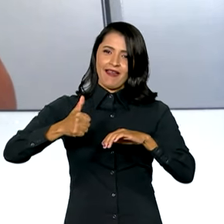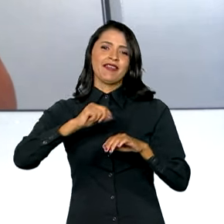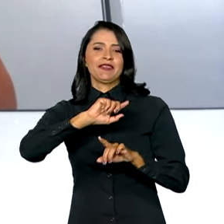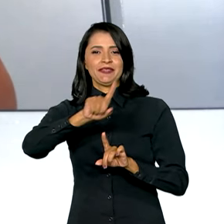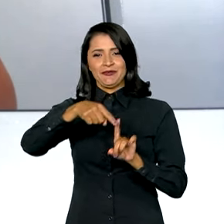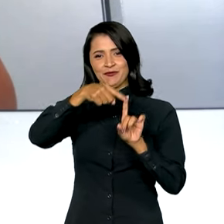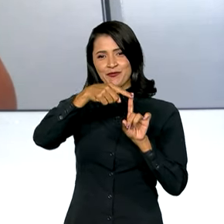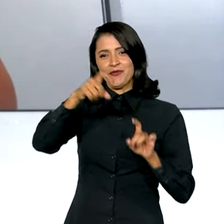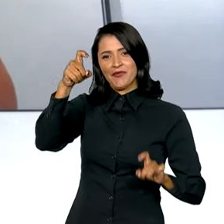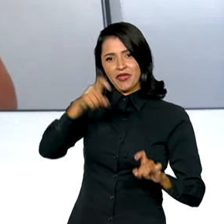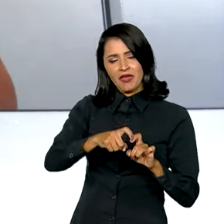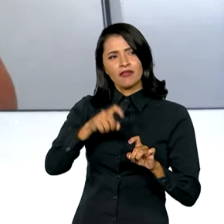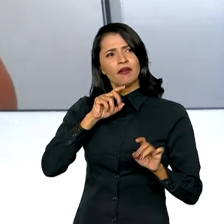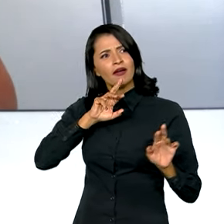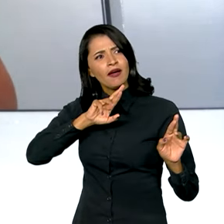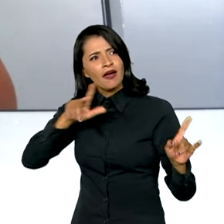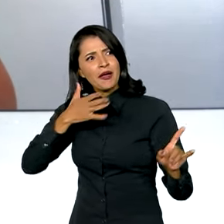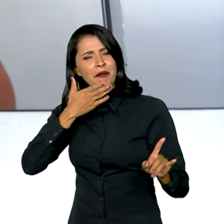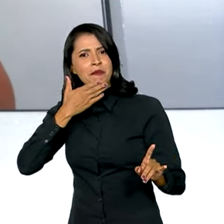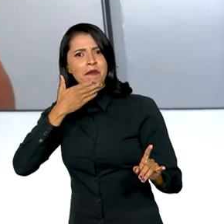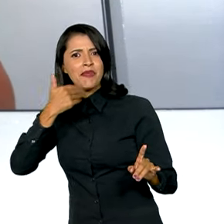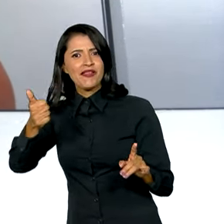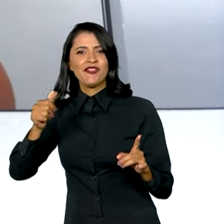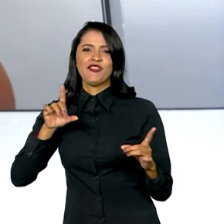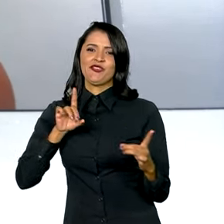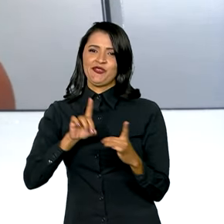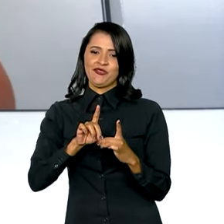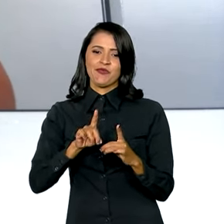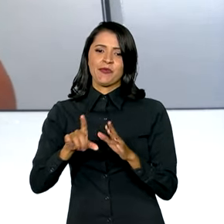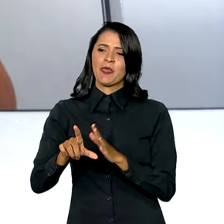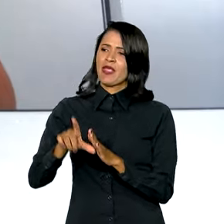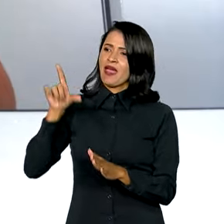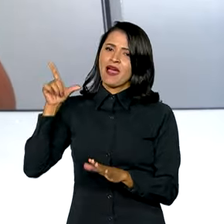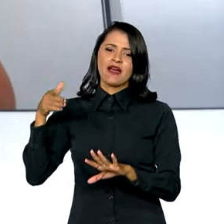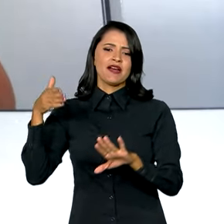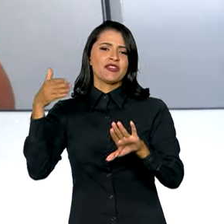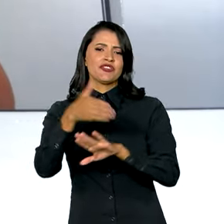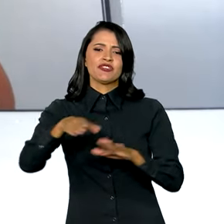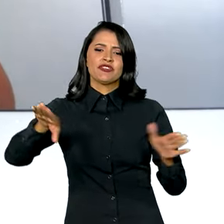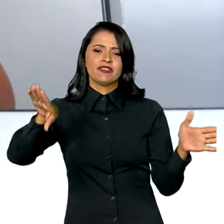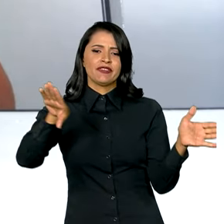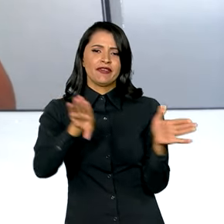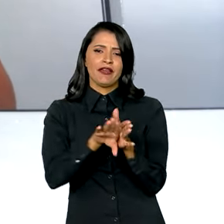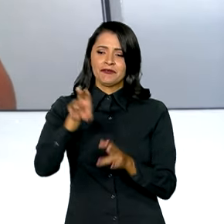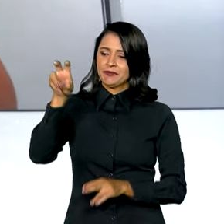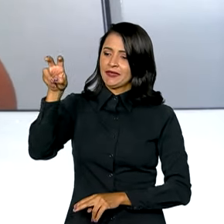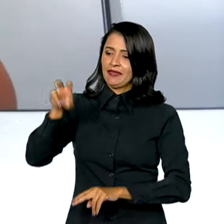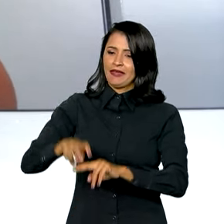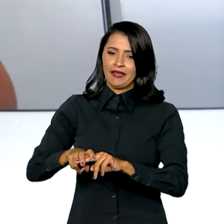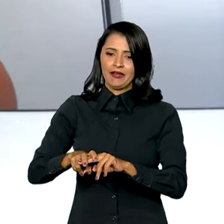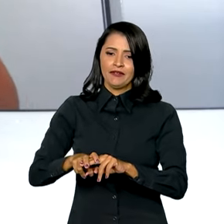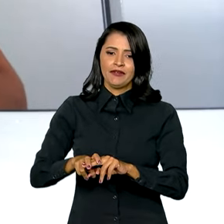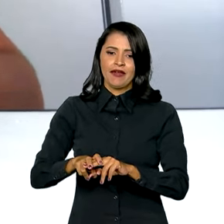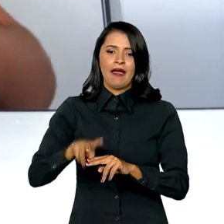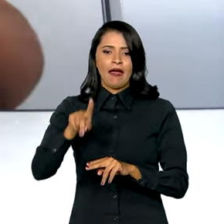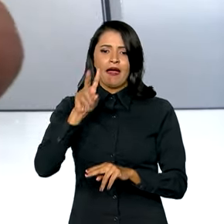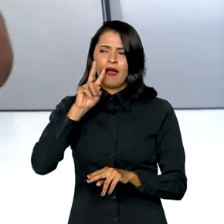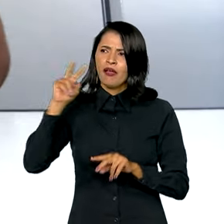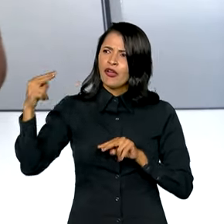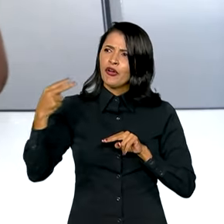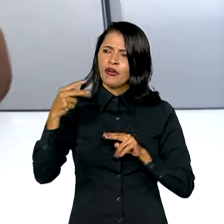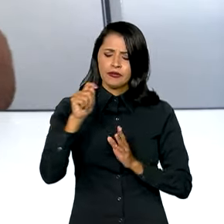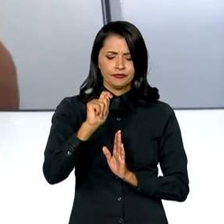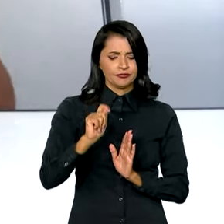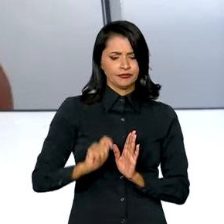ela percebeu mudanças no atendimento. Antes tinha um médico aqui que a gente chegava e a gente nem sentava. Ele já era pra tua cara,